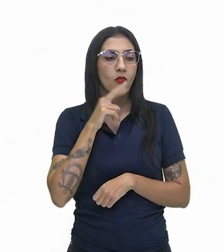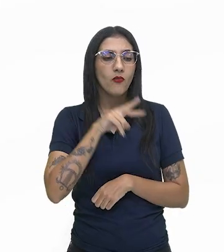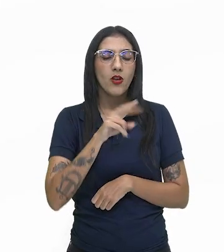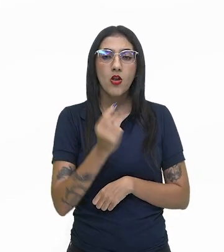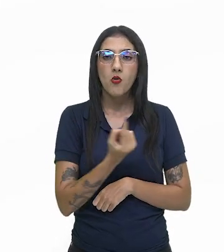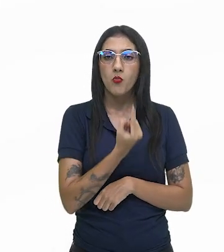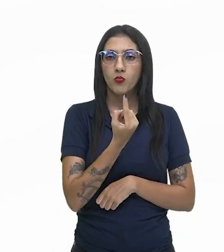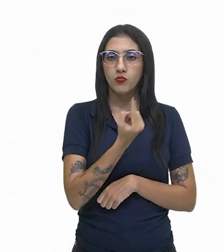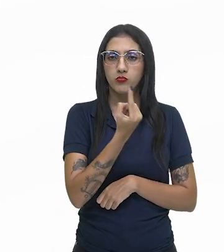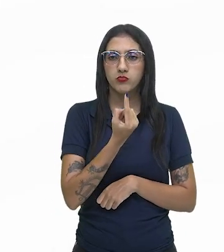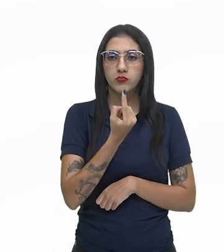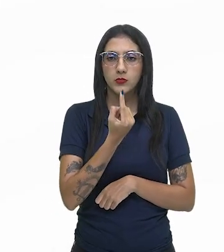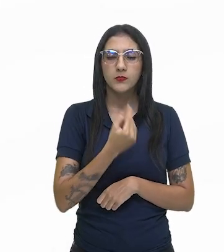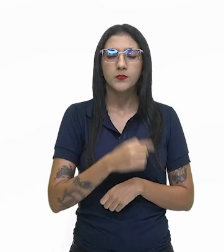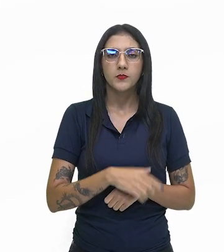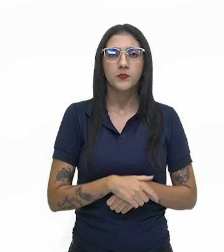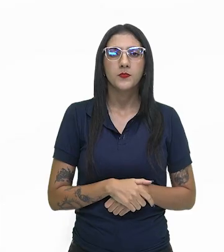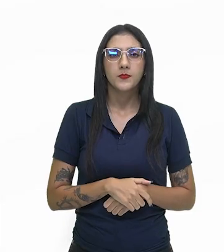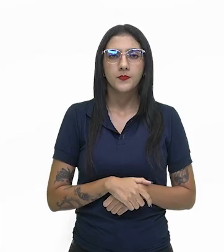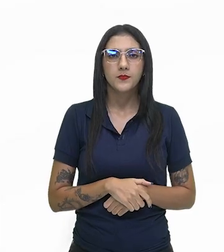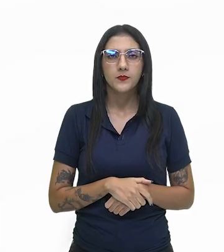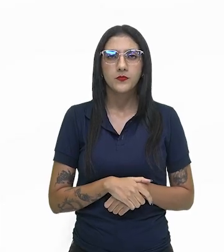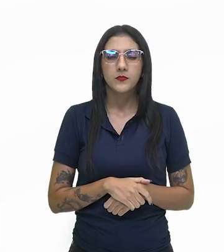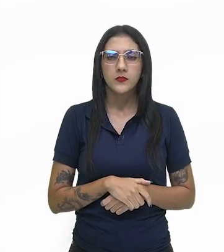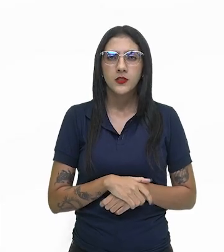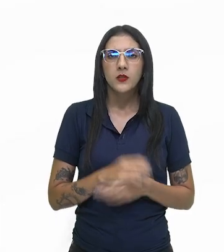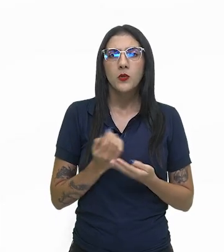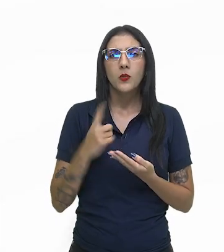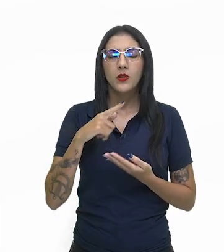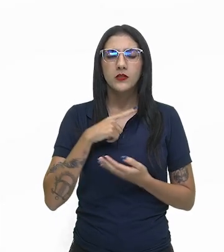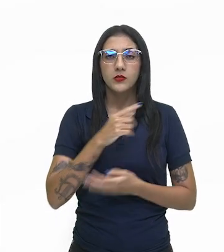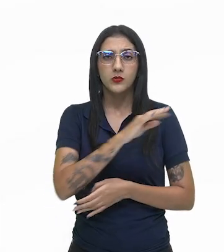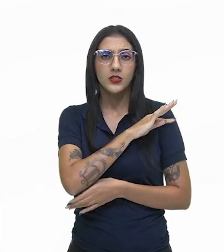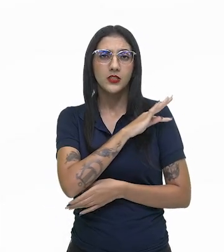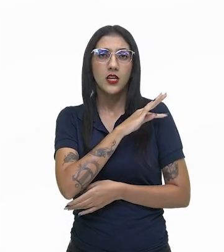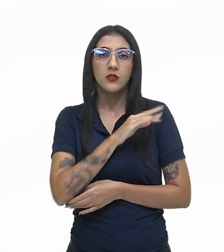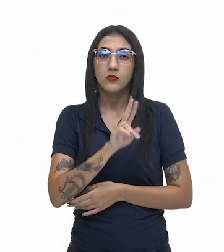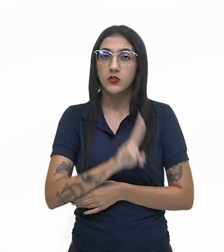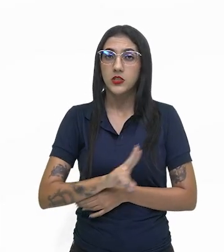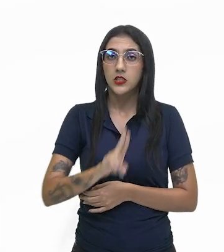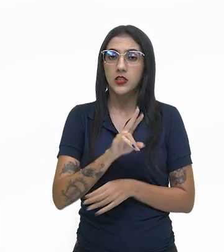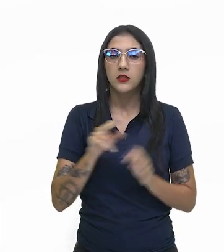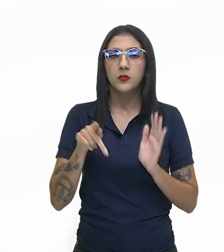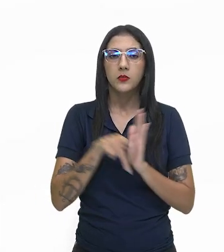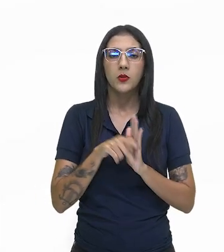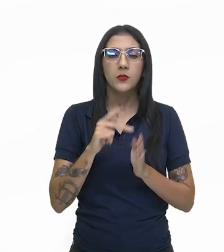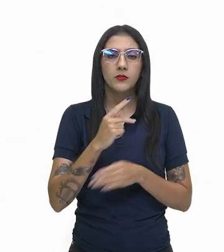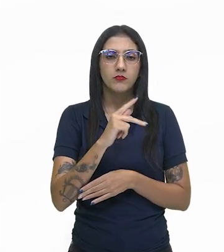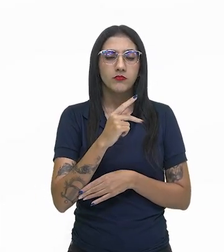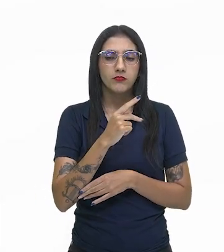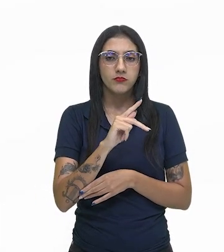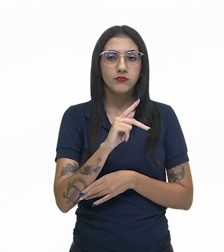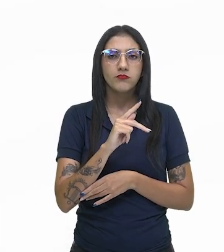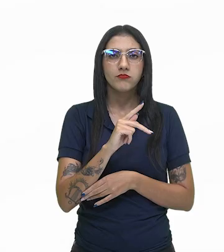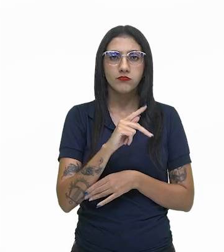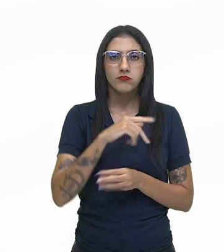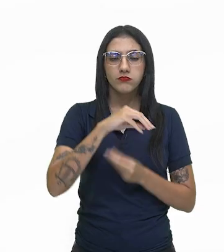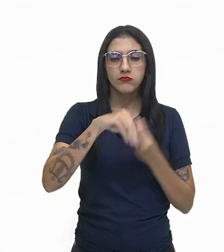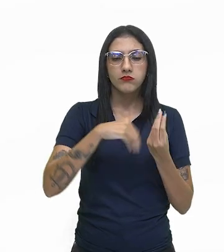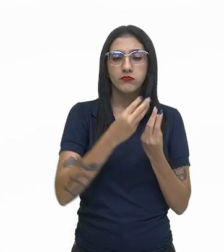visível. Então, as técnicas usadas para separar misturas homogêneas não são as mesmas